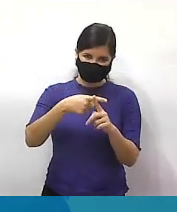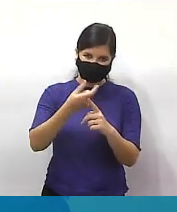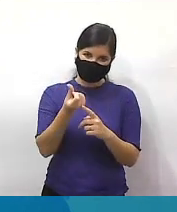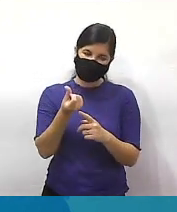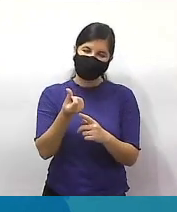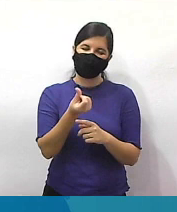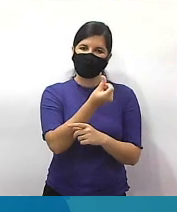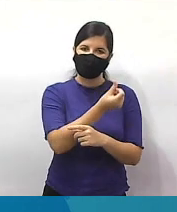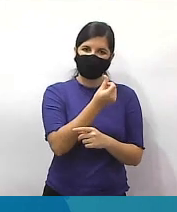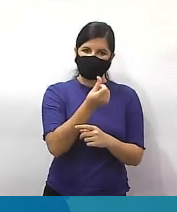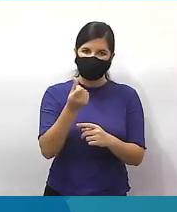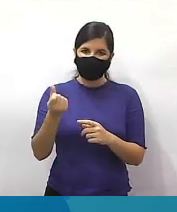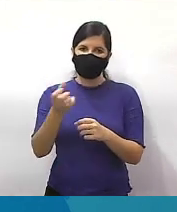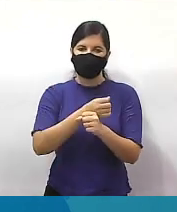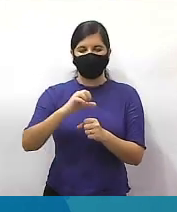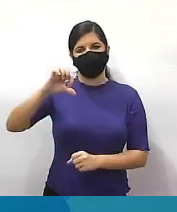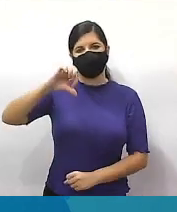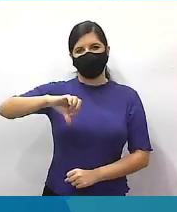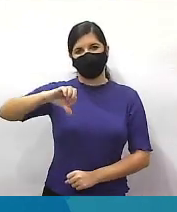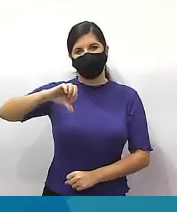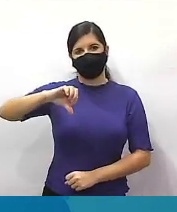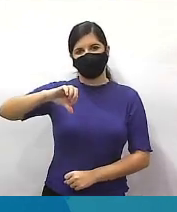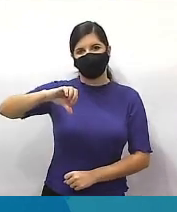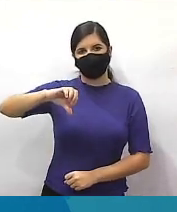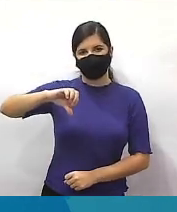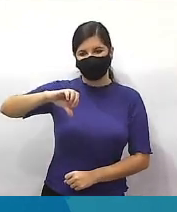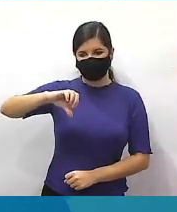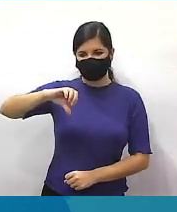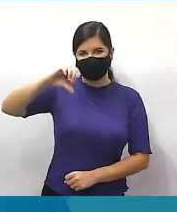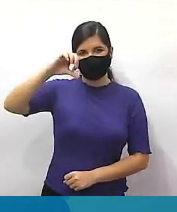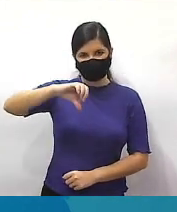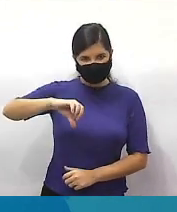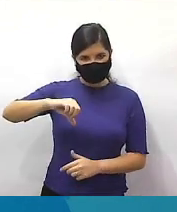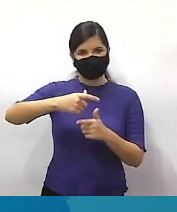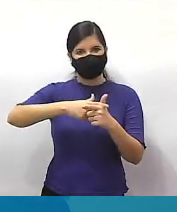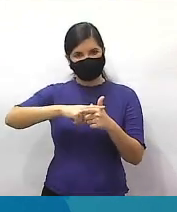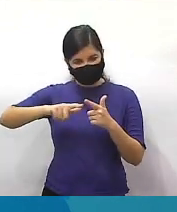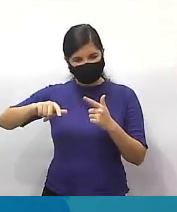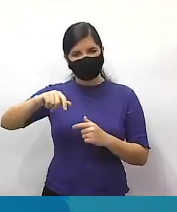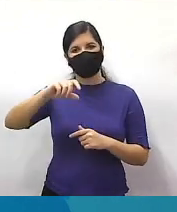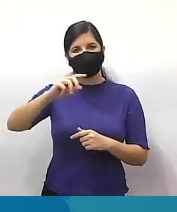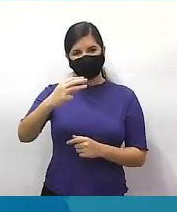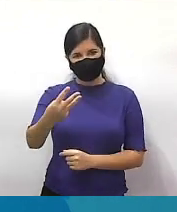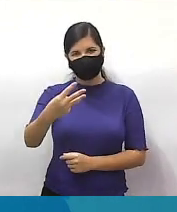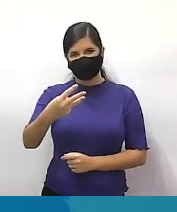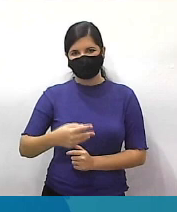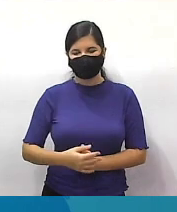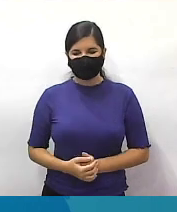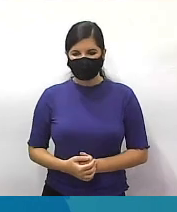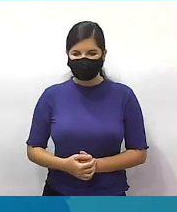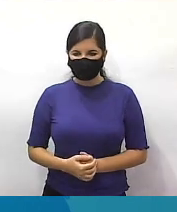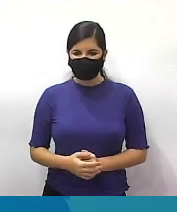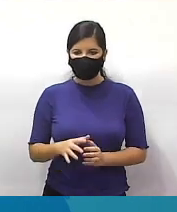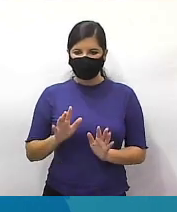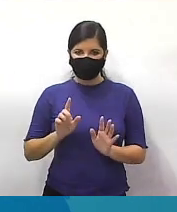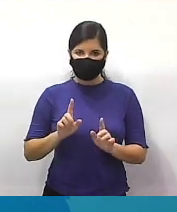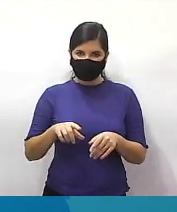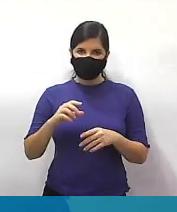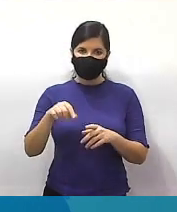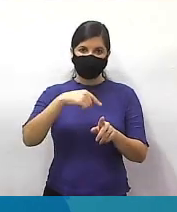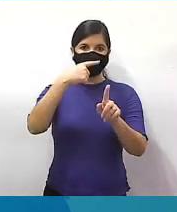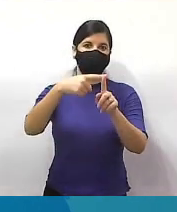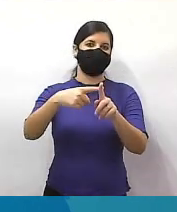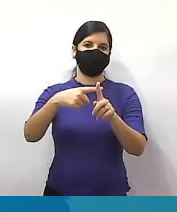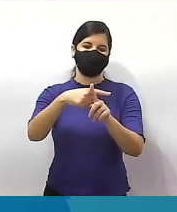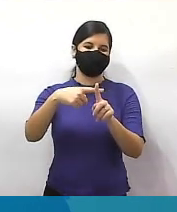algarismos, eu tenho 9, então esse número é divisível por 9 e por 3. Tá bom? Soma os algarismos, fica ligado,